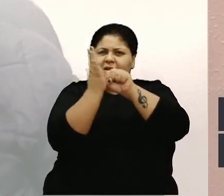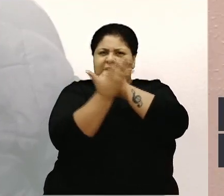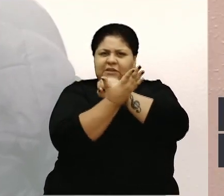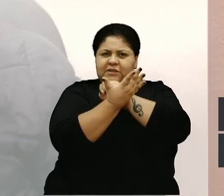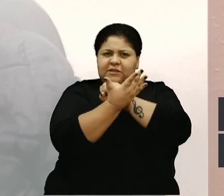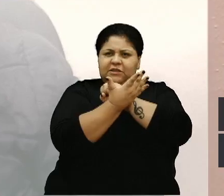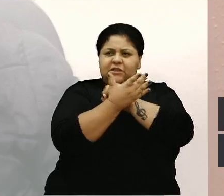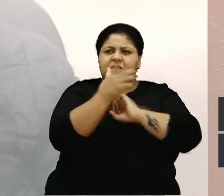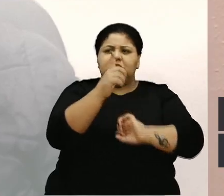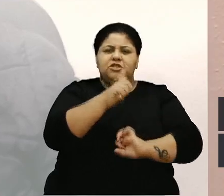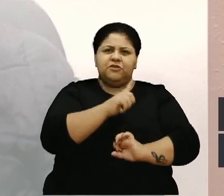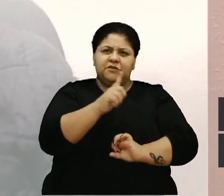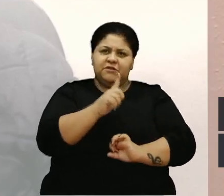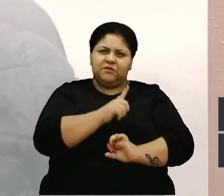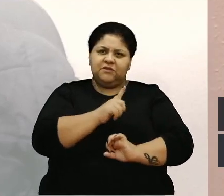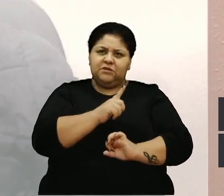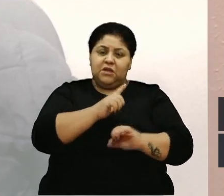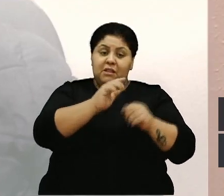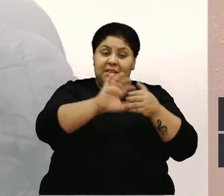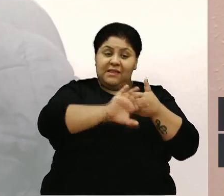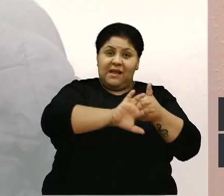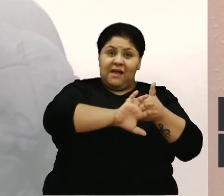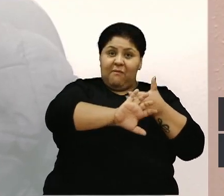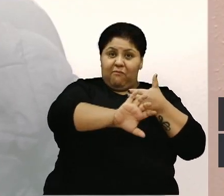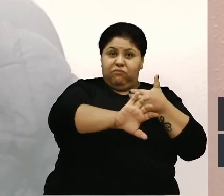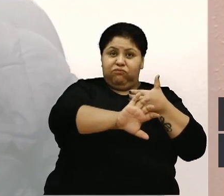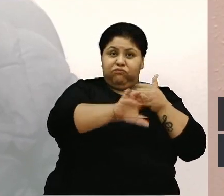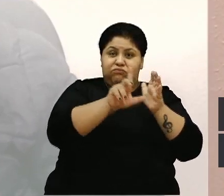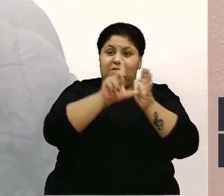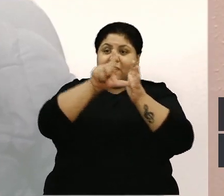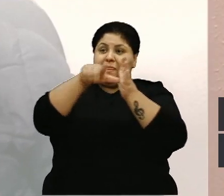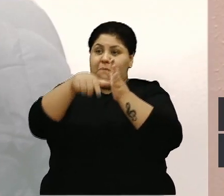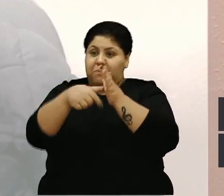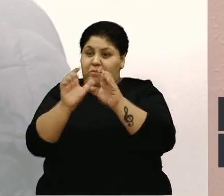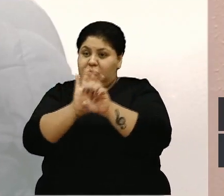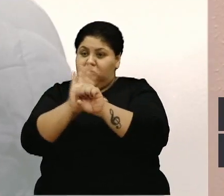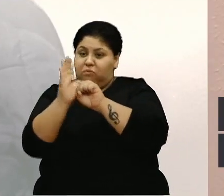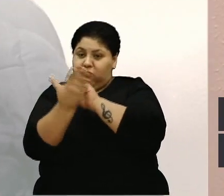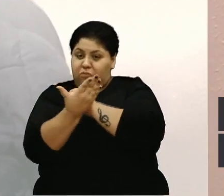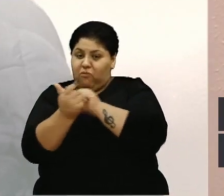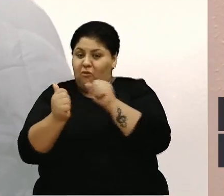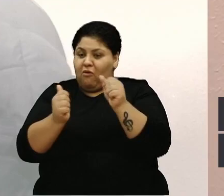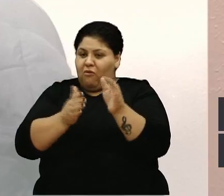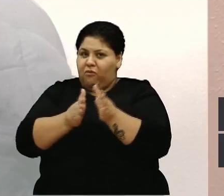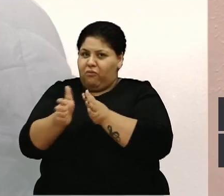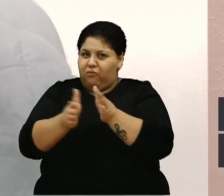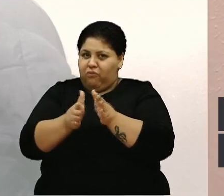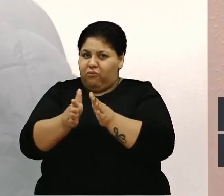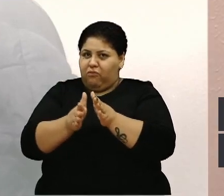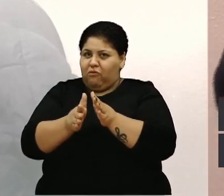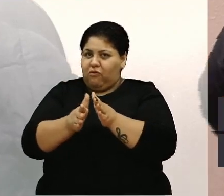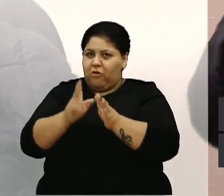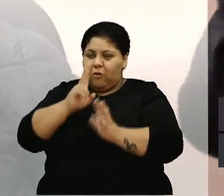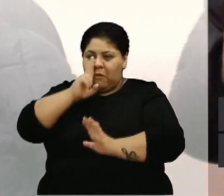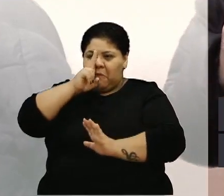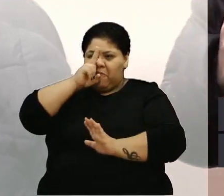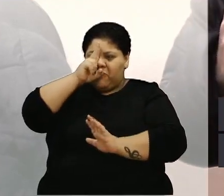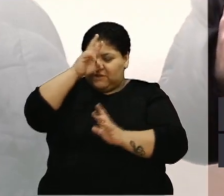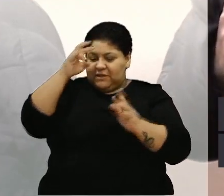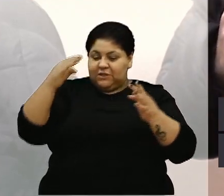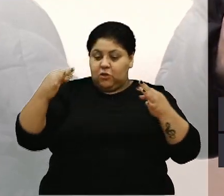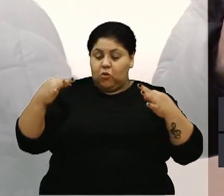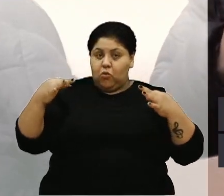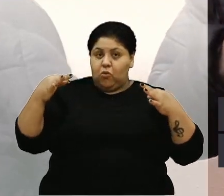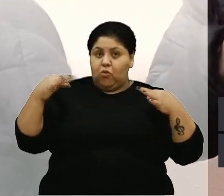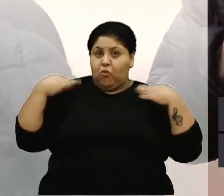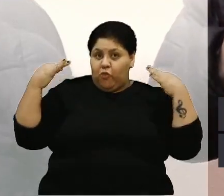tivemos a questão desse afastamento e o pós-pandemia, até um período durante, se fortaleceu muito o turismo regional, porque